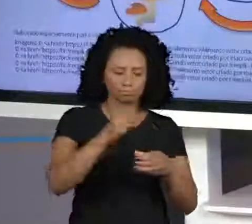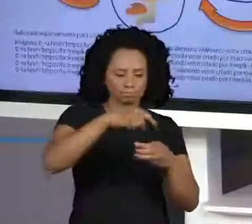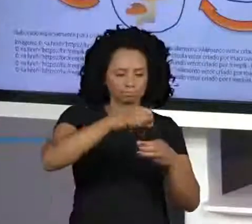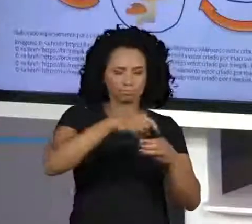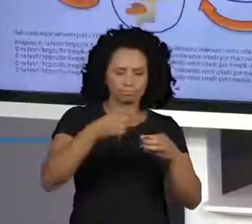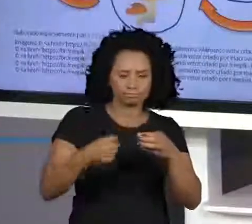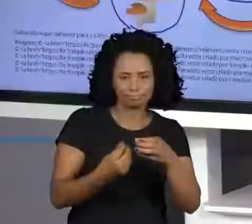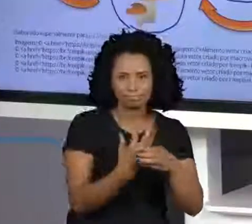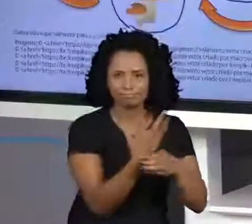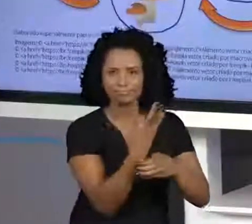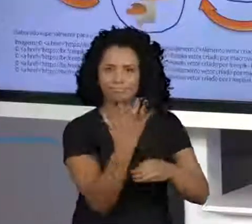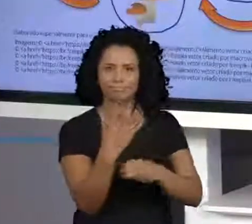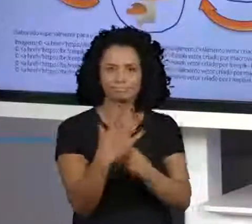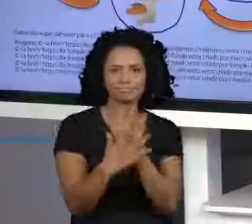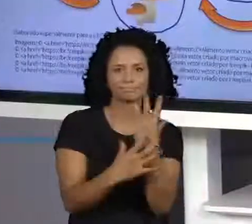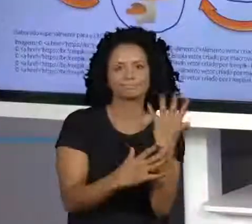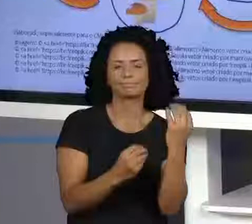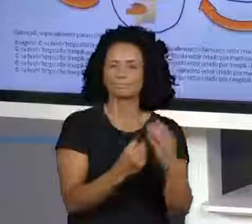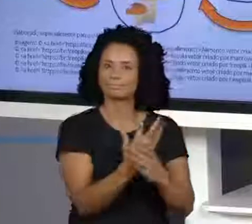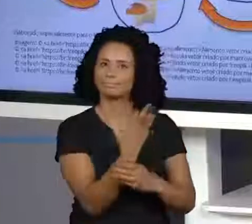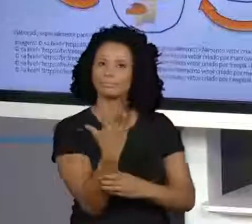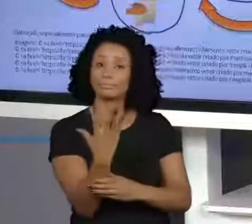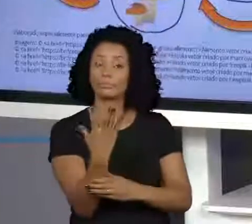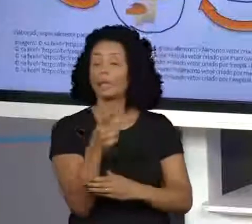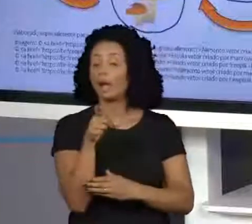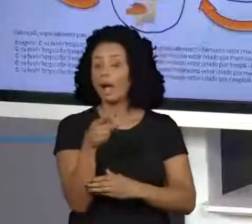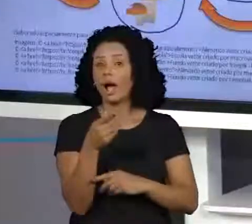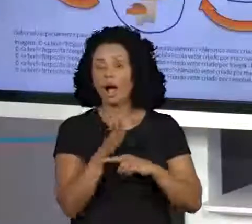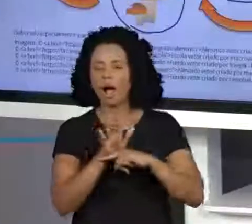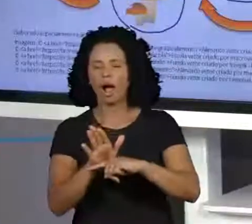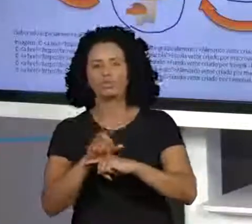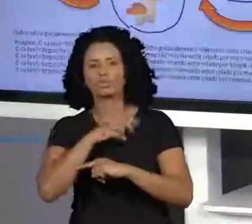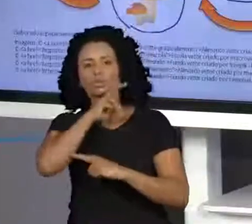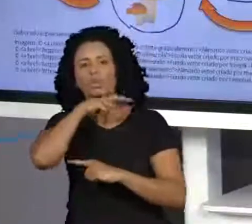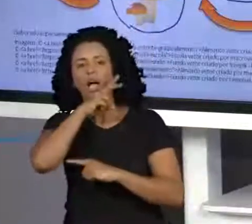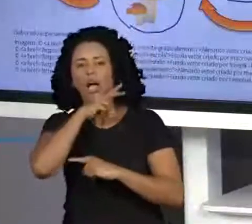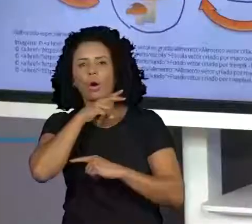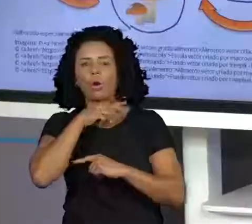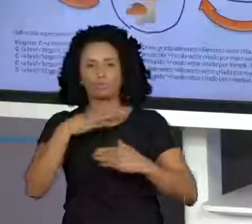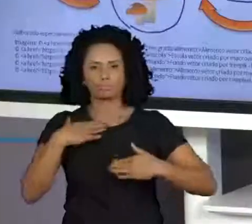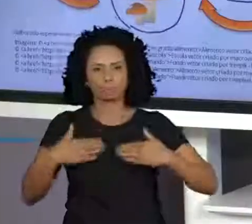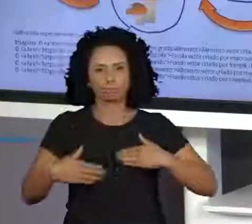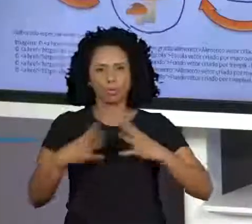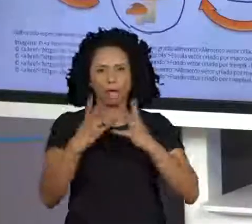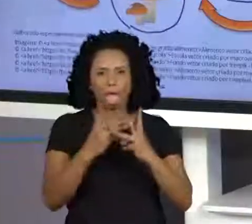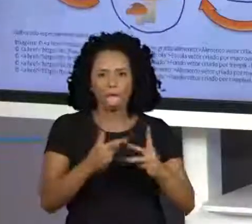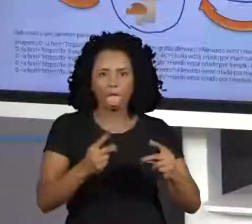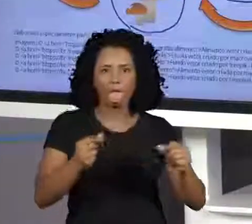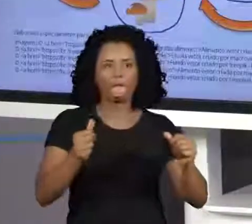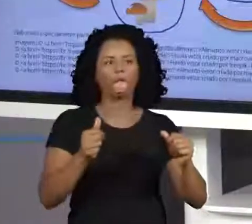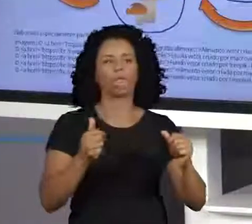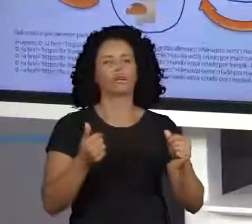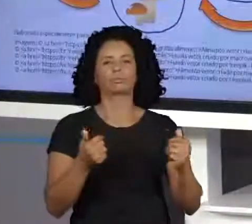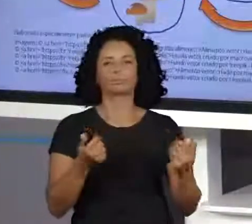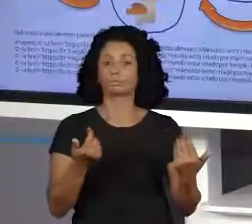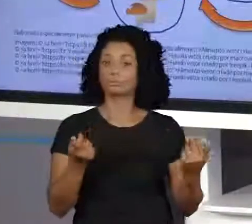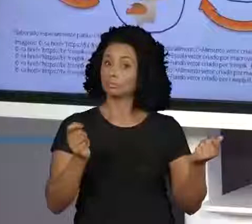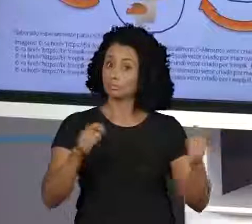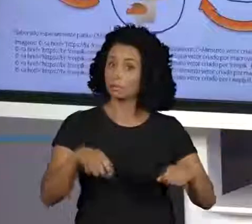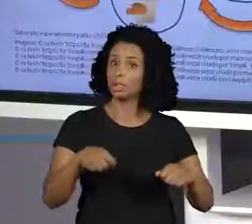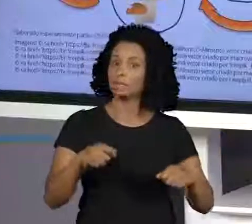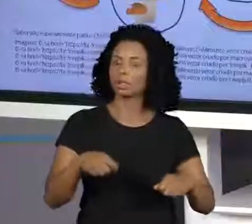os tecidos do ser vivo, né? Em nutrientes. Então, o fungo, a gente vai colocar o nome de